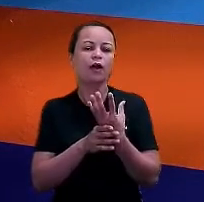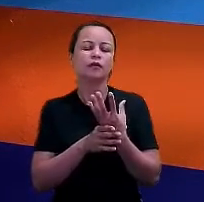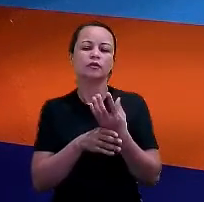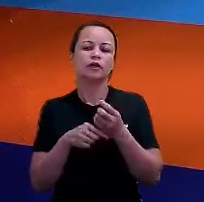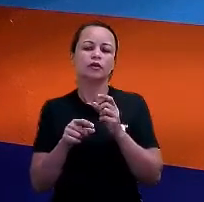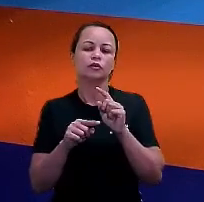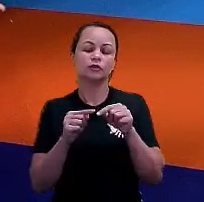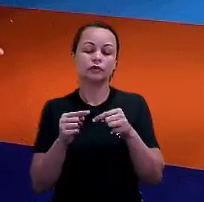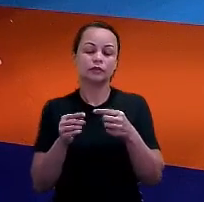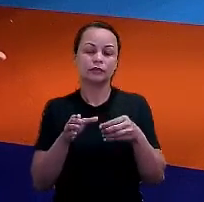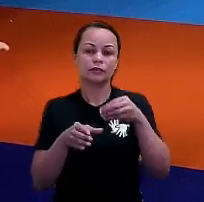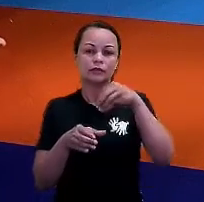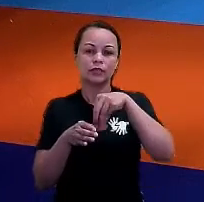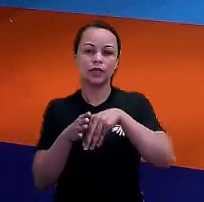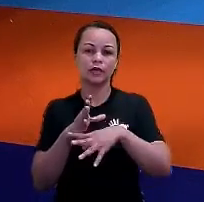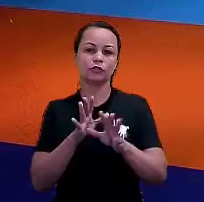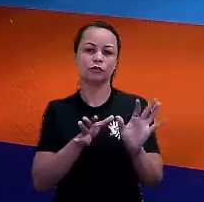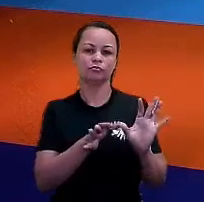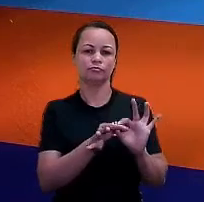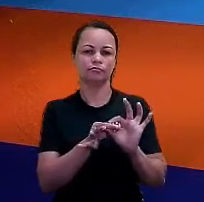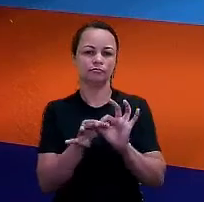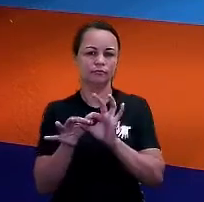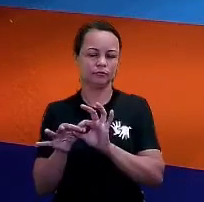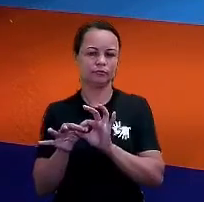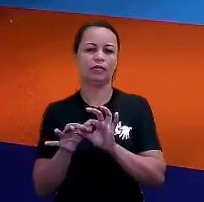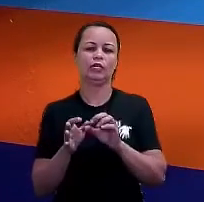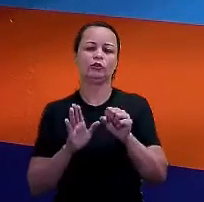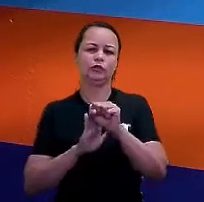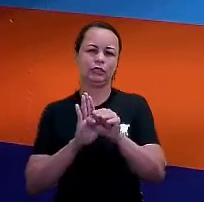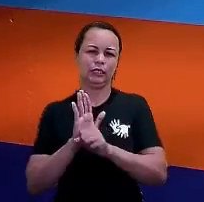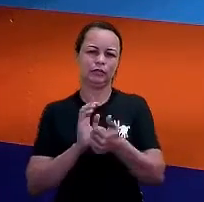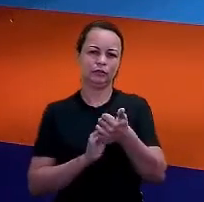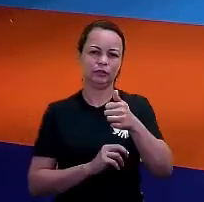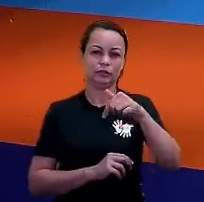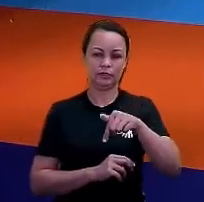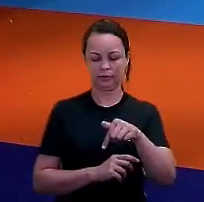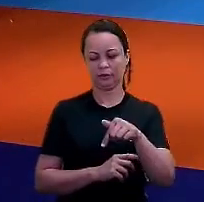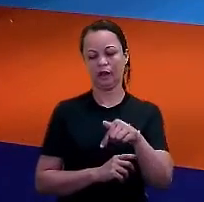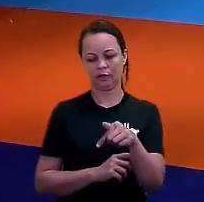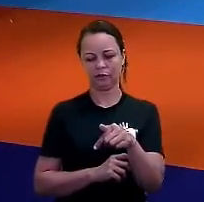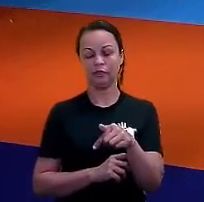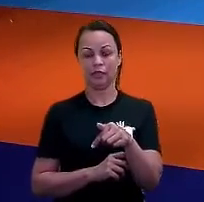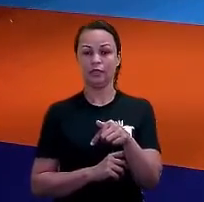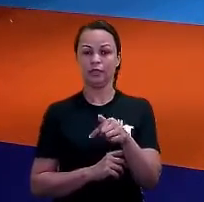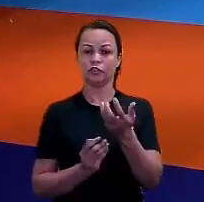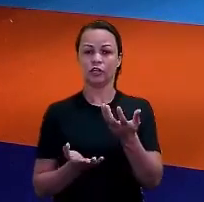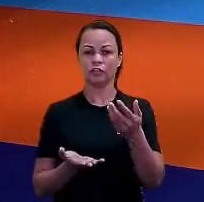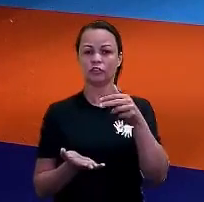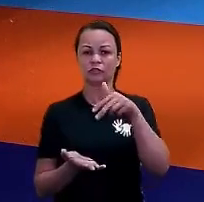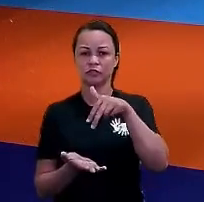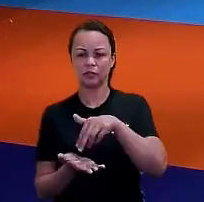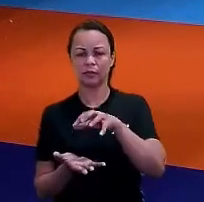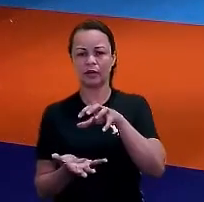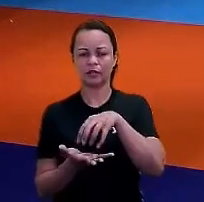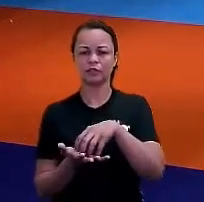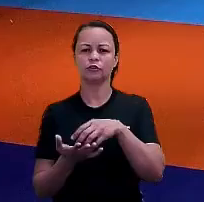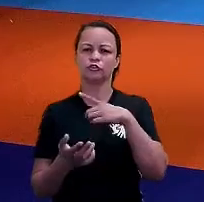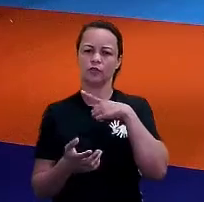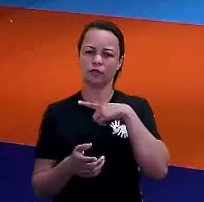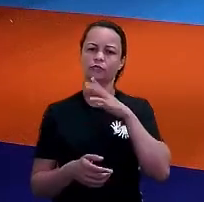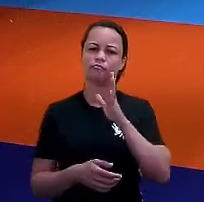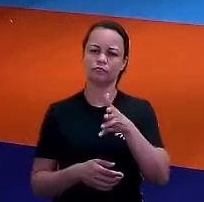assim, dentro desse contexto, no século XVII, que já estavam estabelecidos os engenhos de